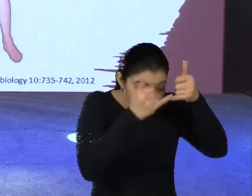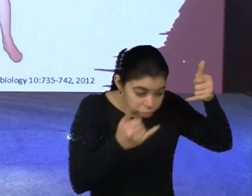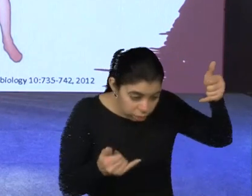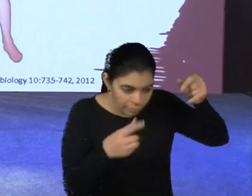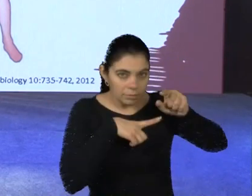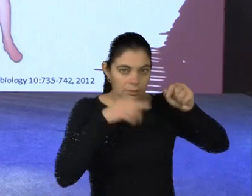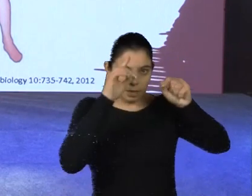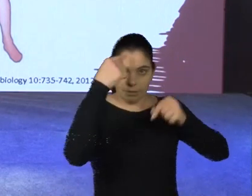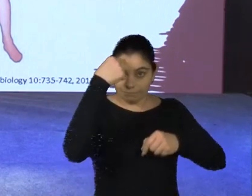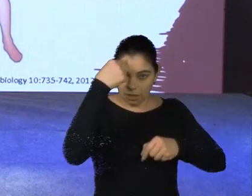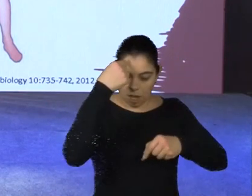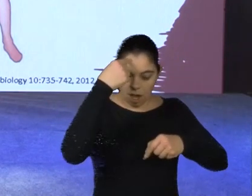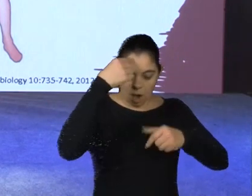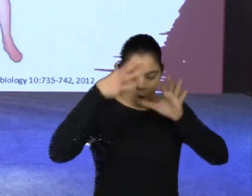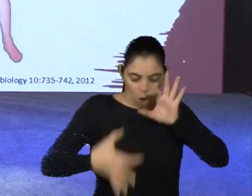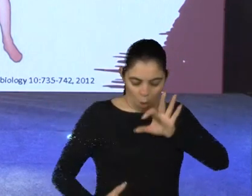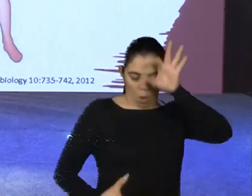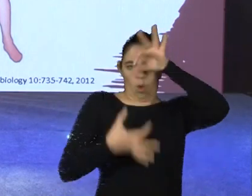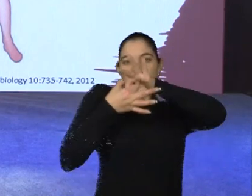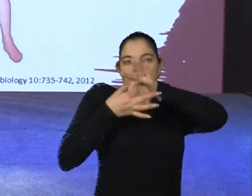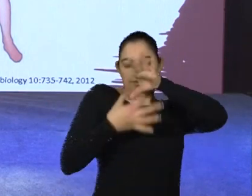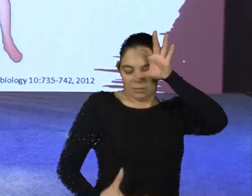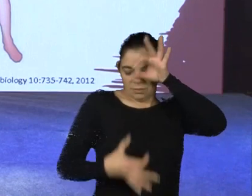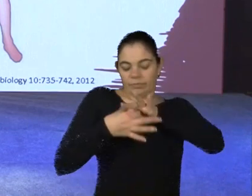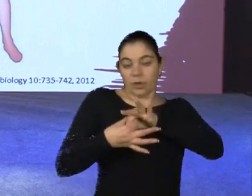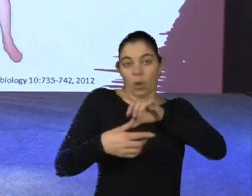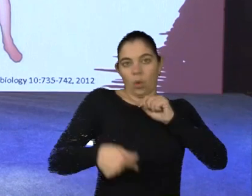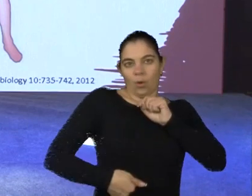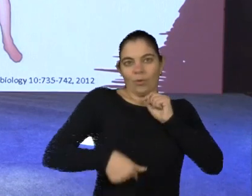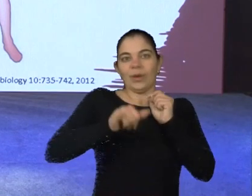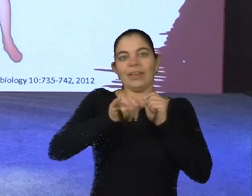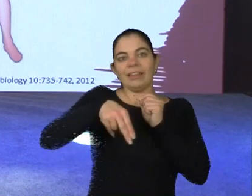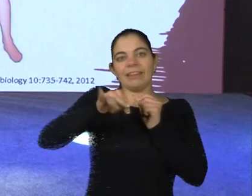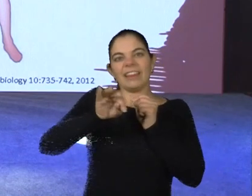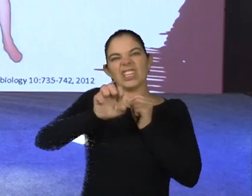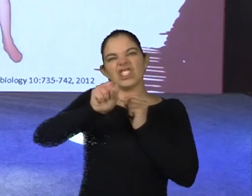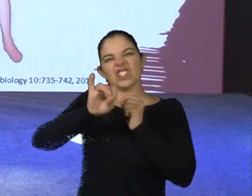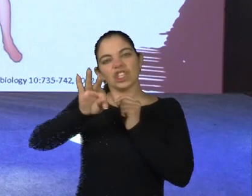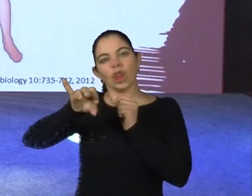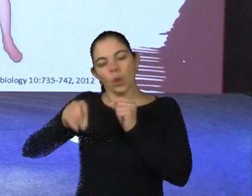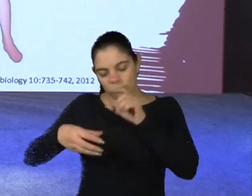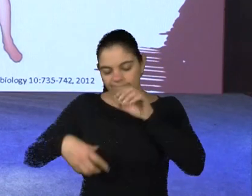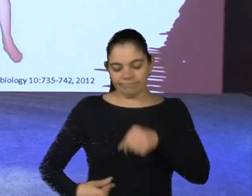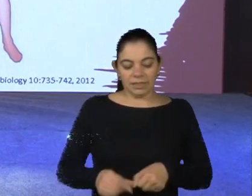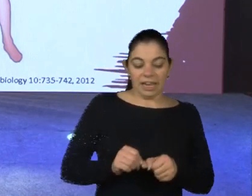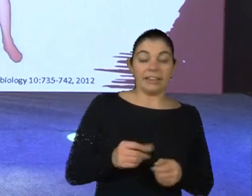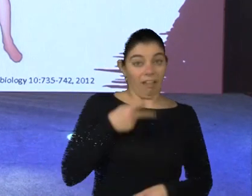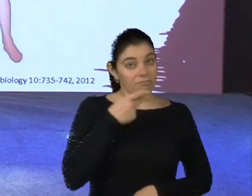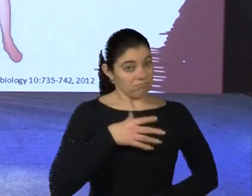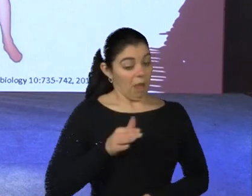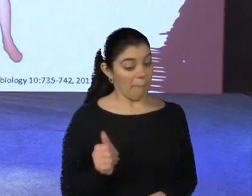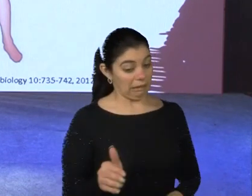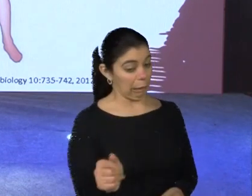a gente tem produção aqui de toxinas, quando a gente tem bactérias que não são legais, que